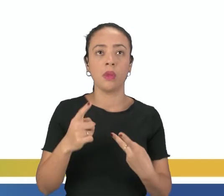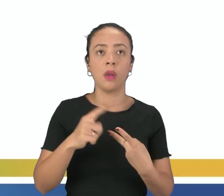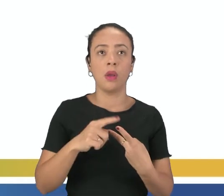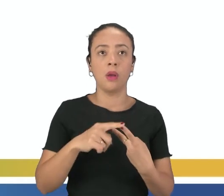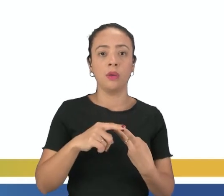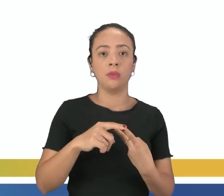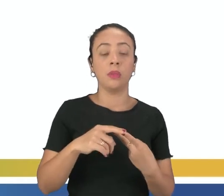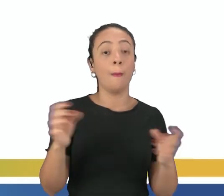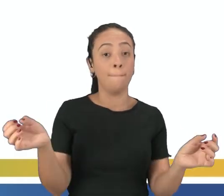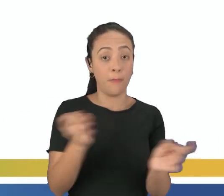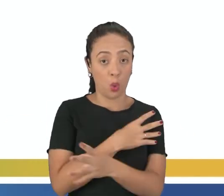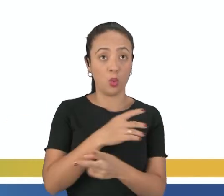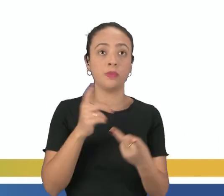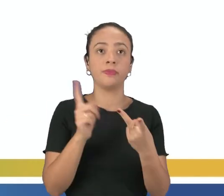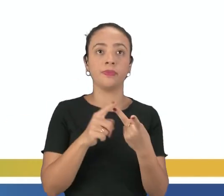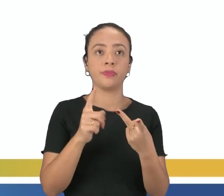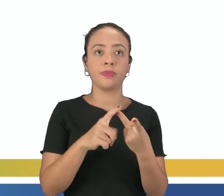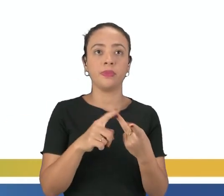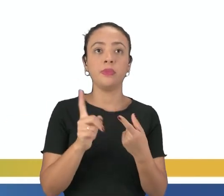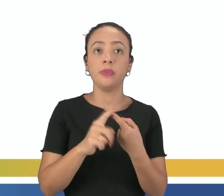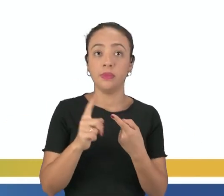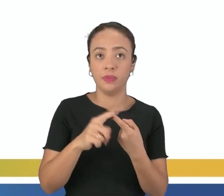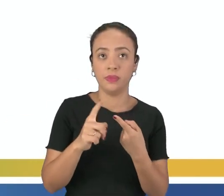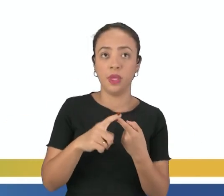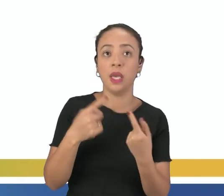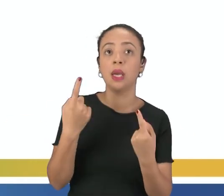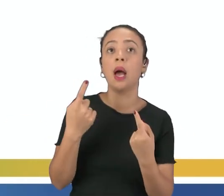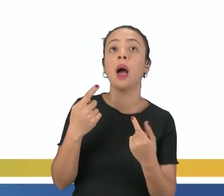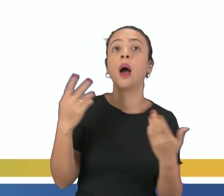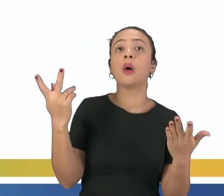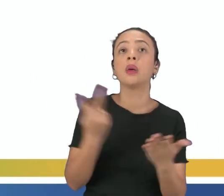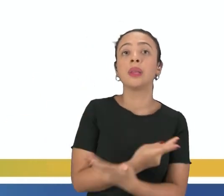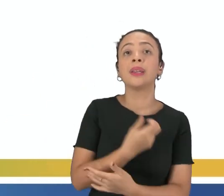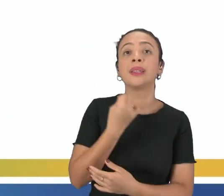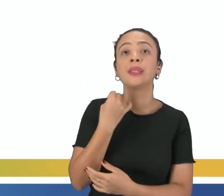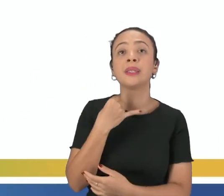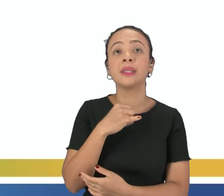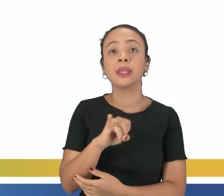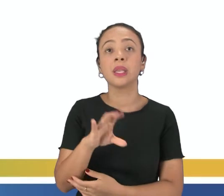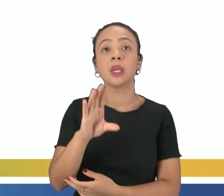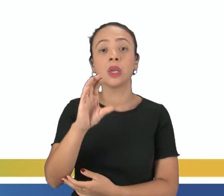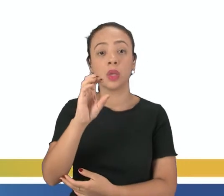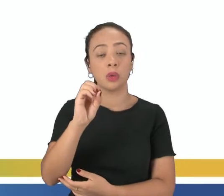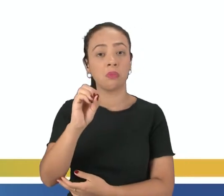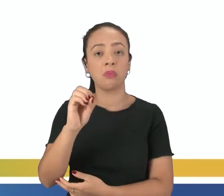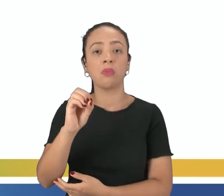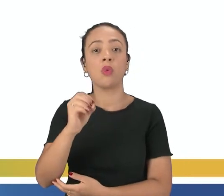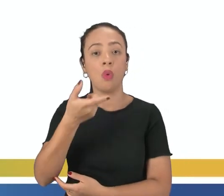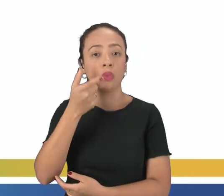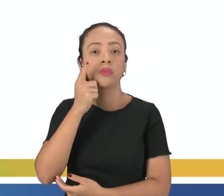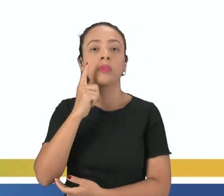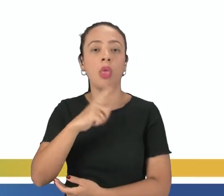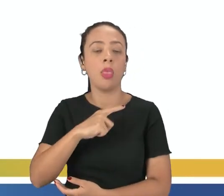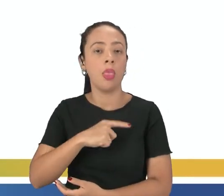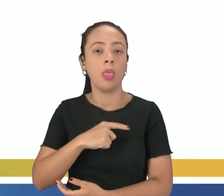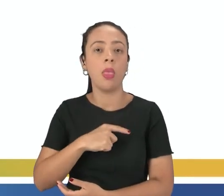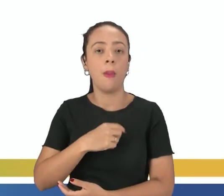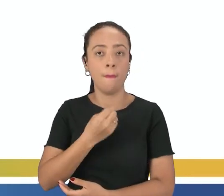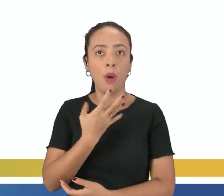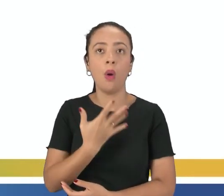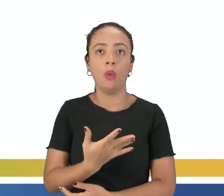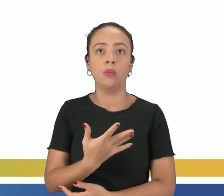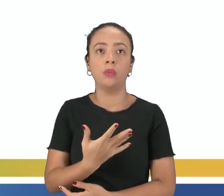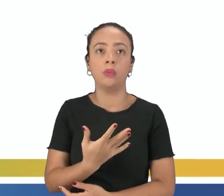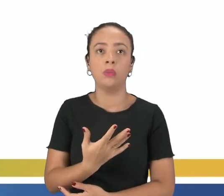nós temos. A combustão completa. Esse tipo de reação ocorre quando há suprimento de oxigênio